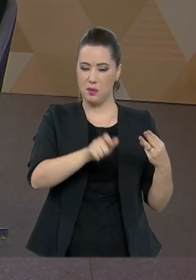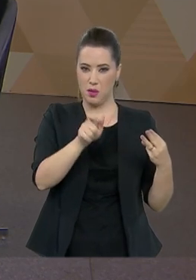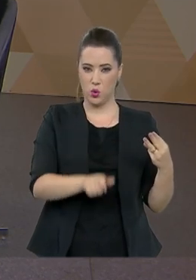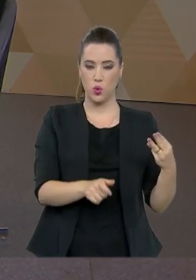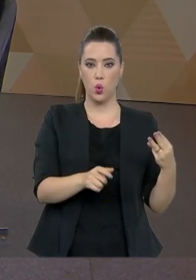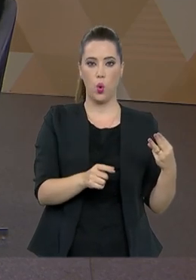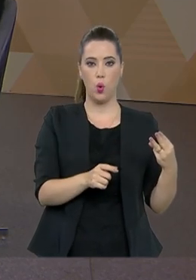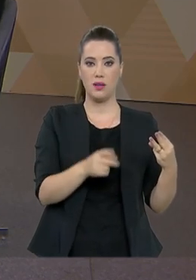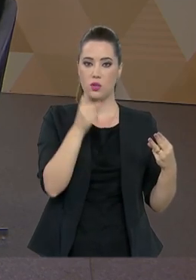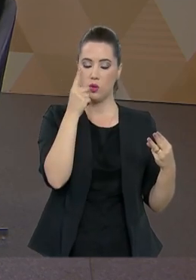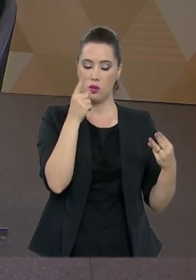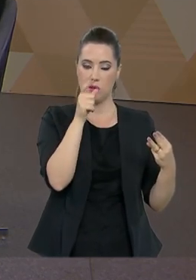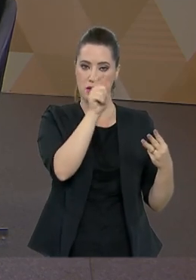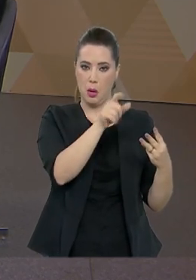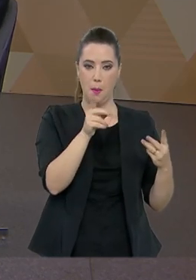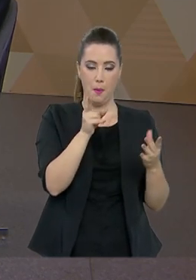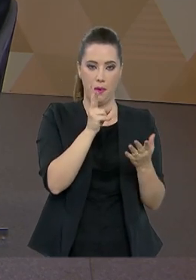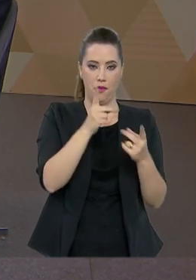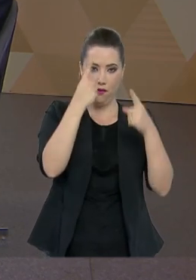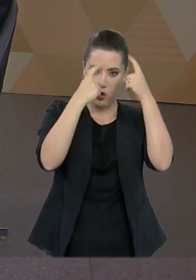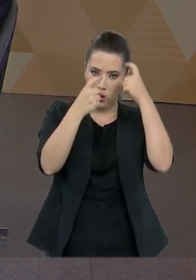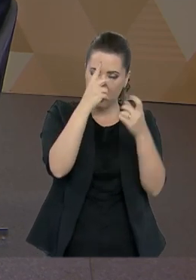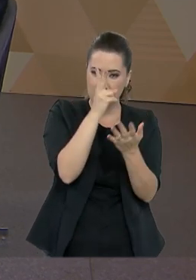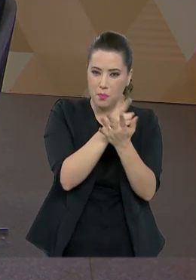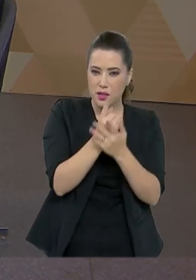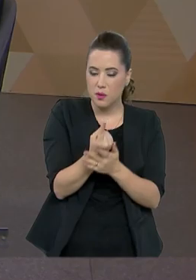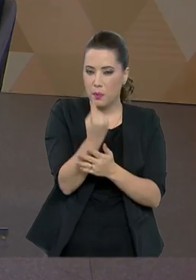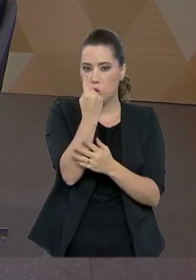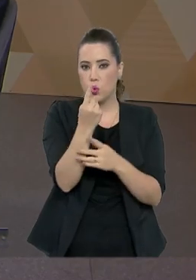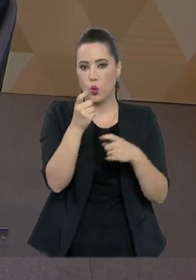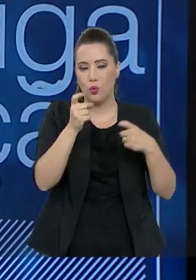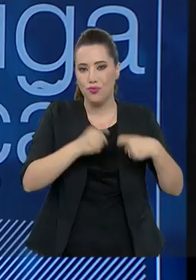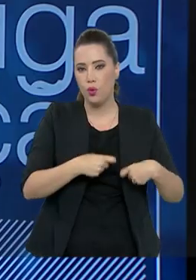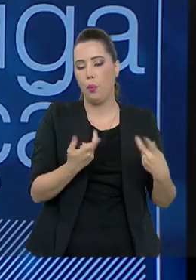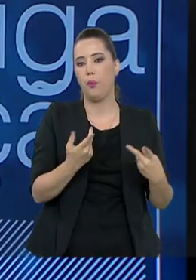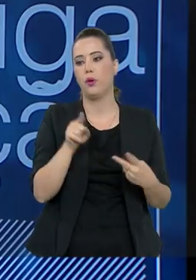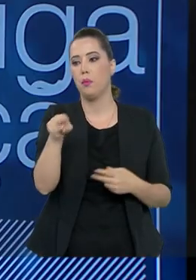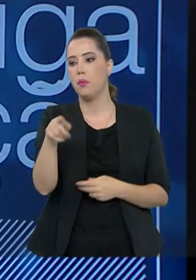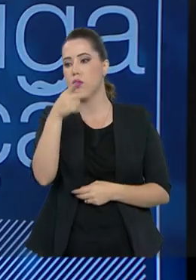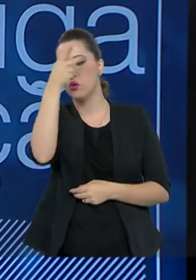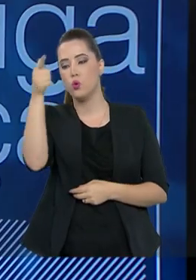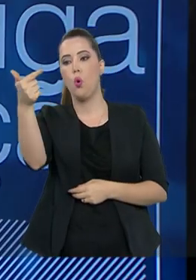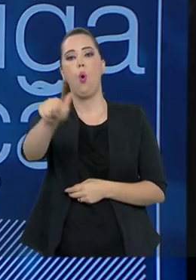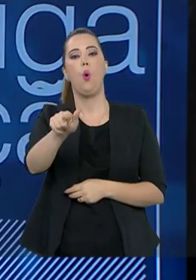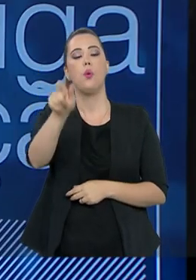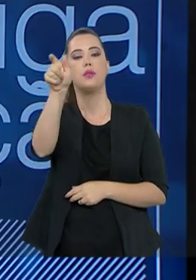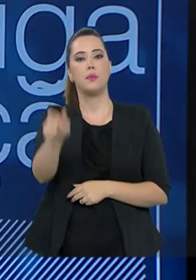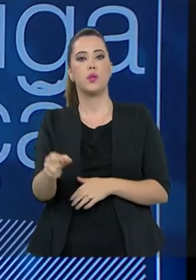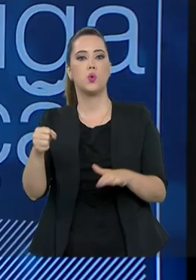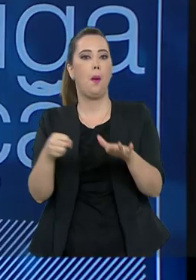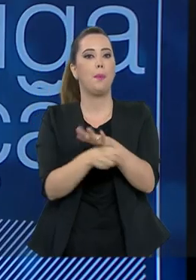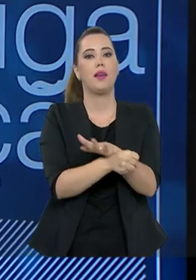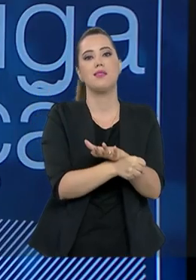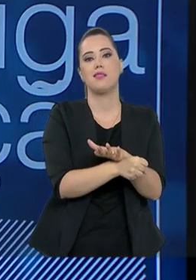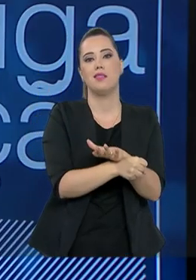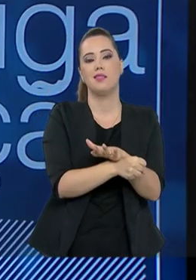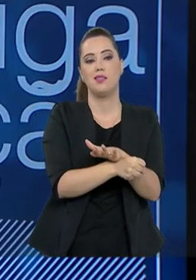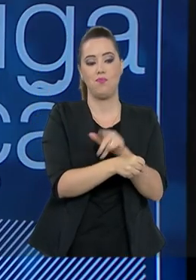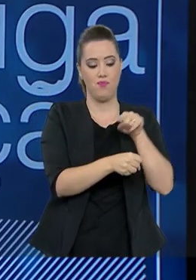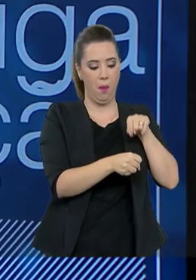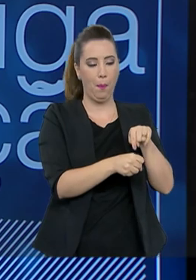violentadas por um mesmo estuprador serial. E quem estava na prisão, quem foi condenado, foi o Israel. Então, o Israel teve